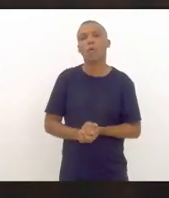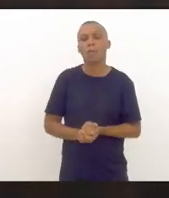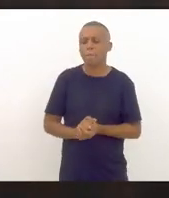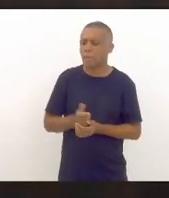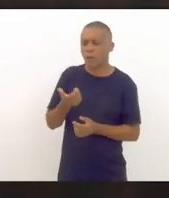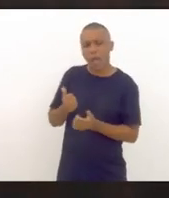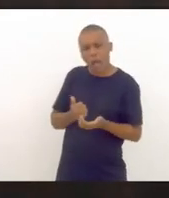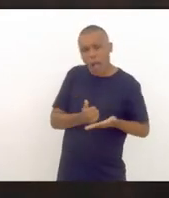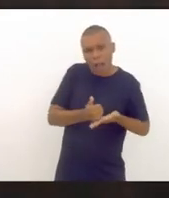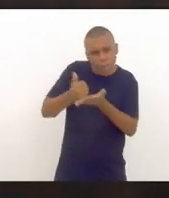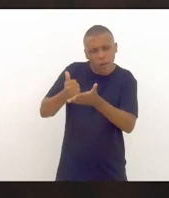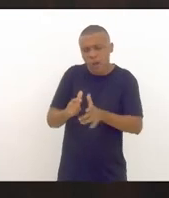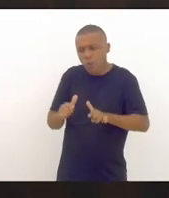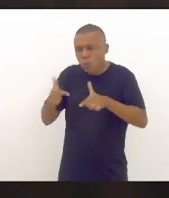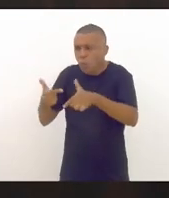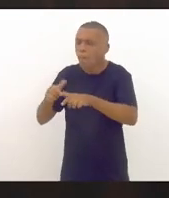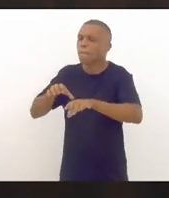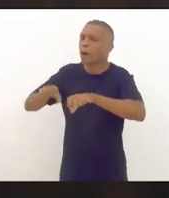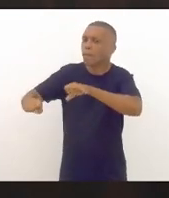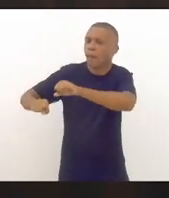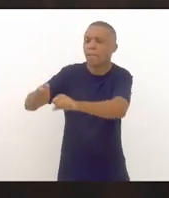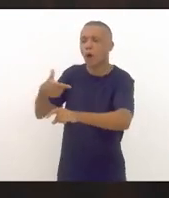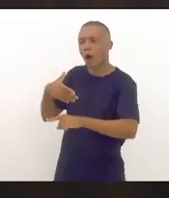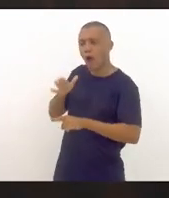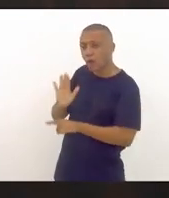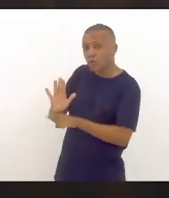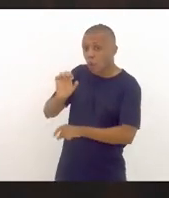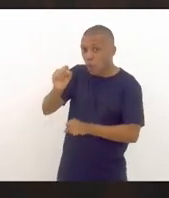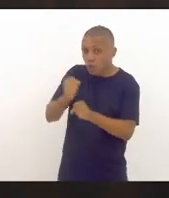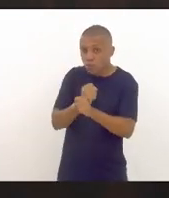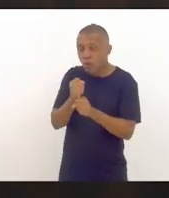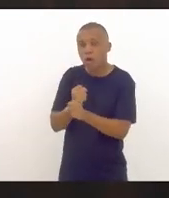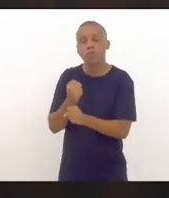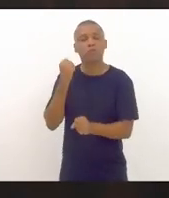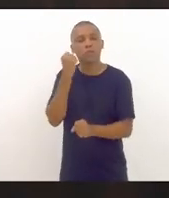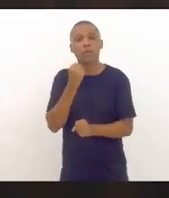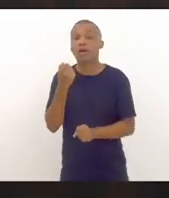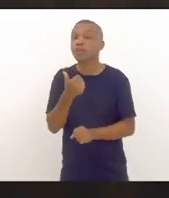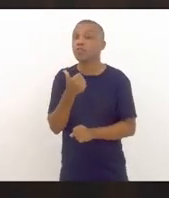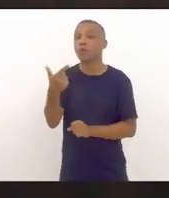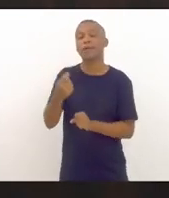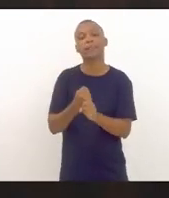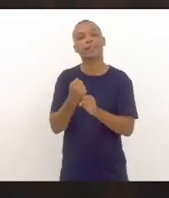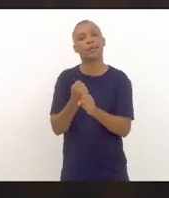ajudou, veio senador, 8 anos, ou seja, já são 12 anos de vida